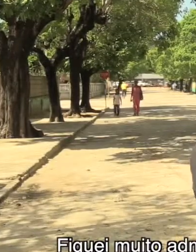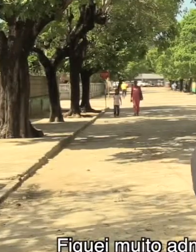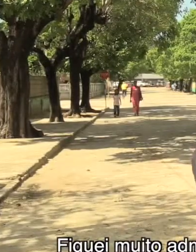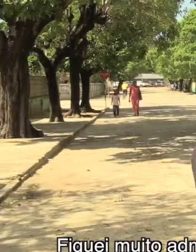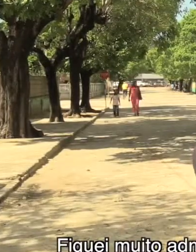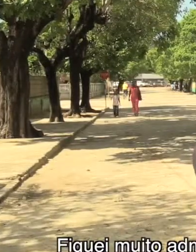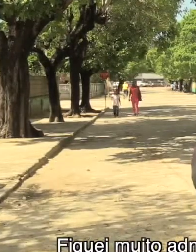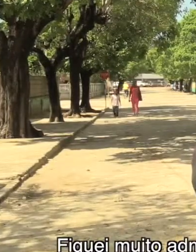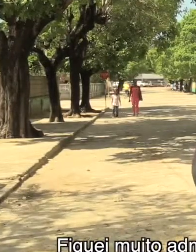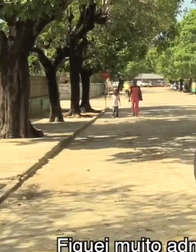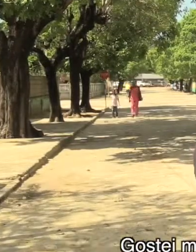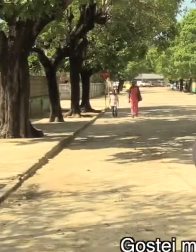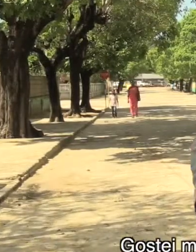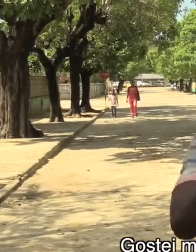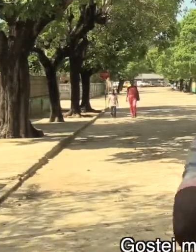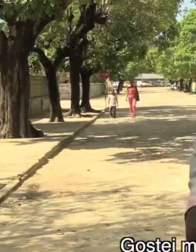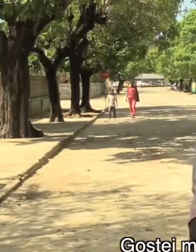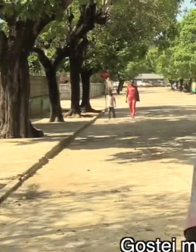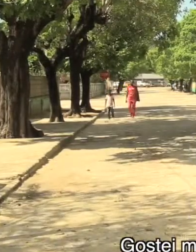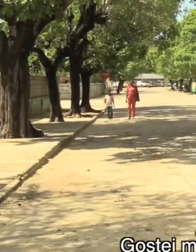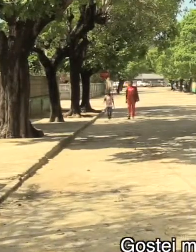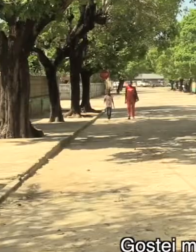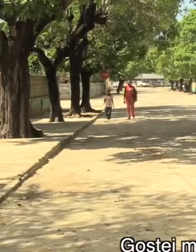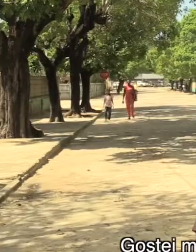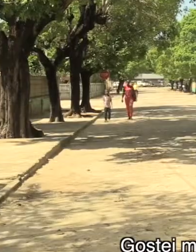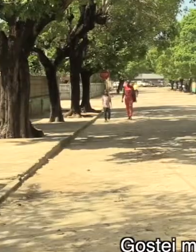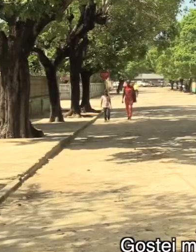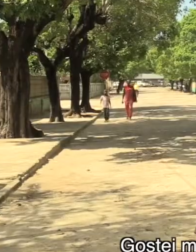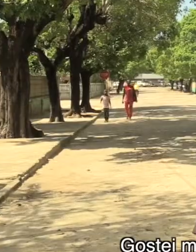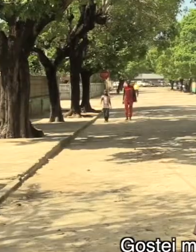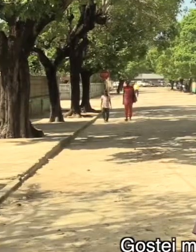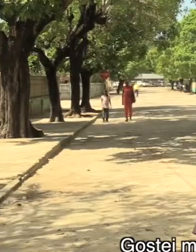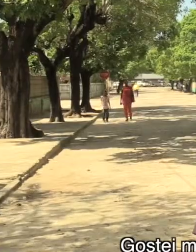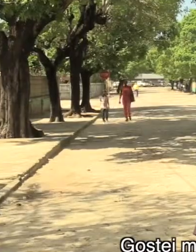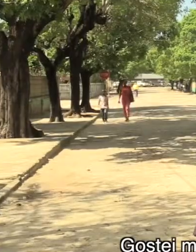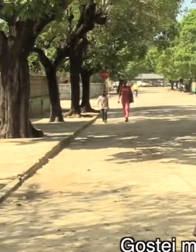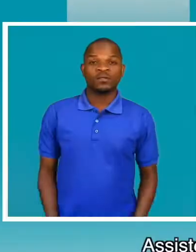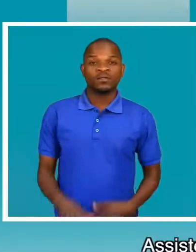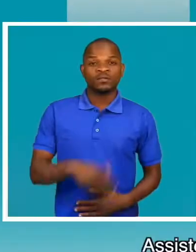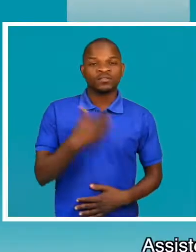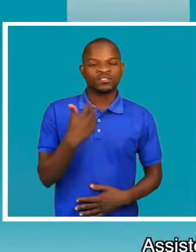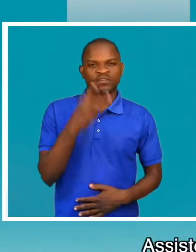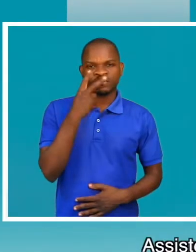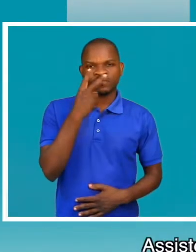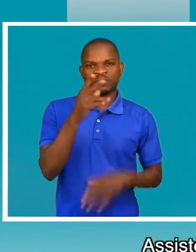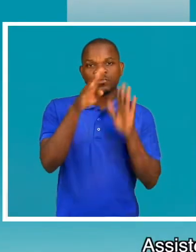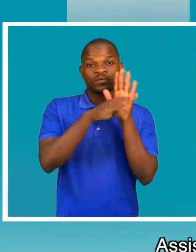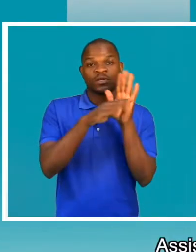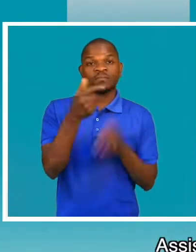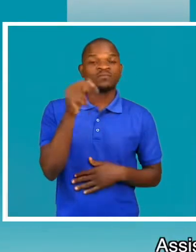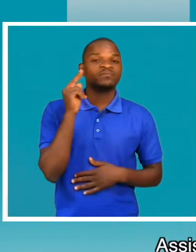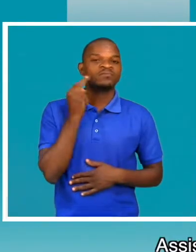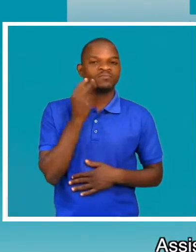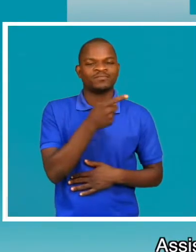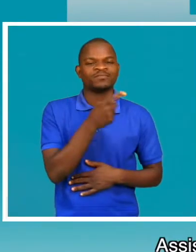bom, muito bom. E eu gostei muito do programa de TV Surdo pela primeira vez. Este programa de TV Surdo?